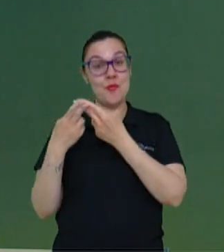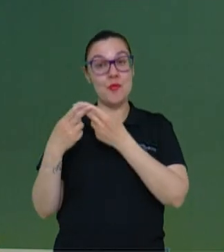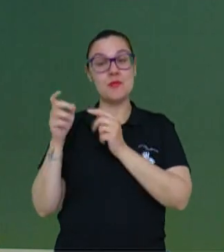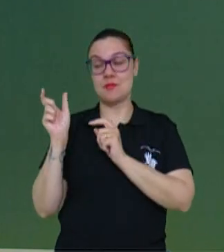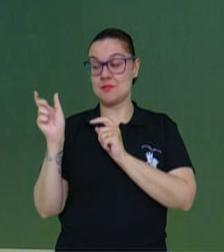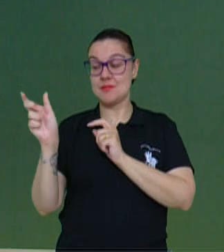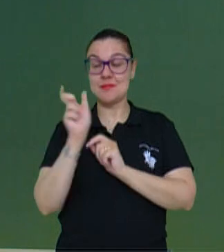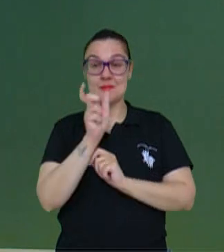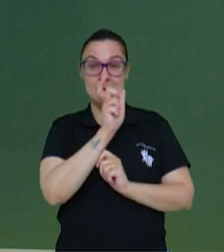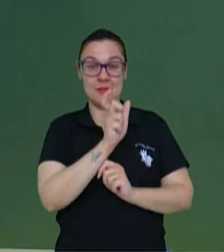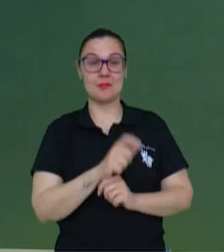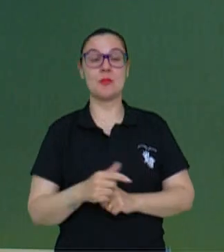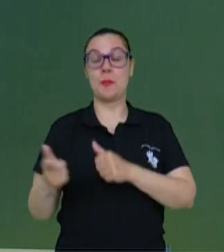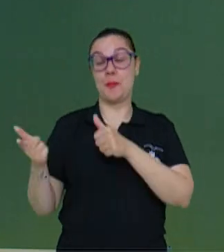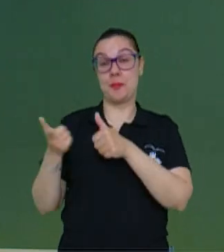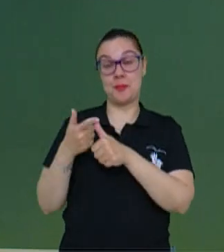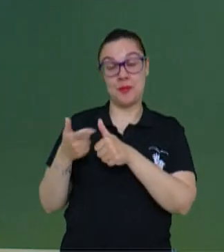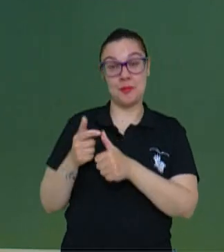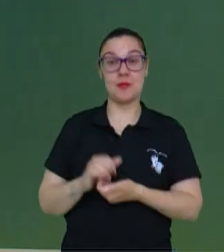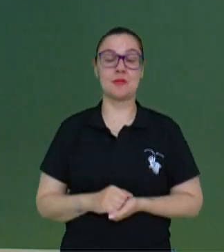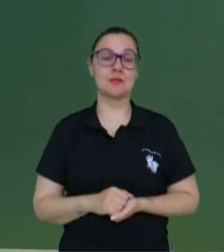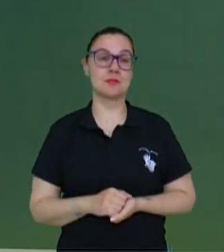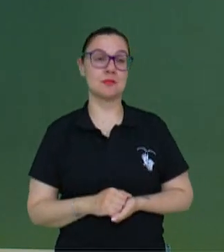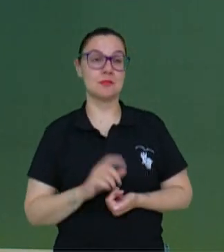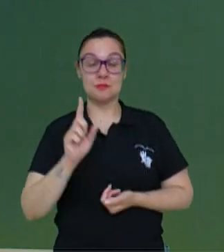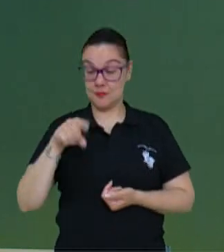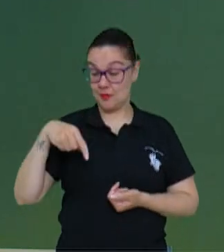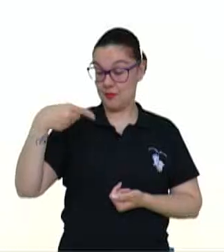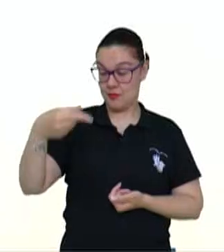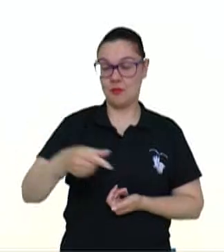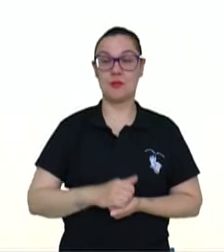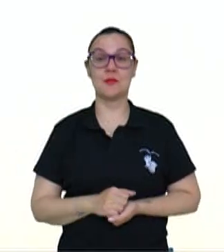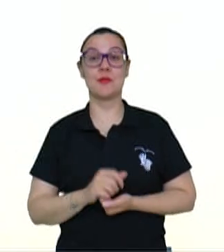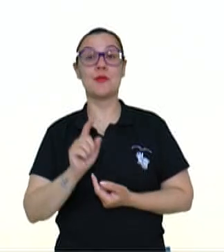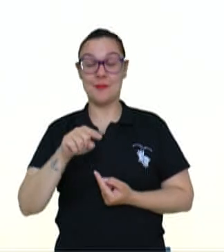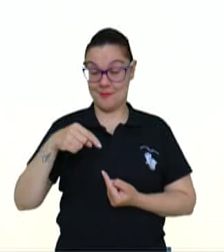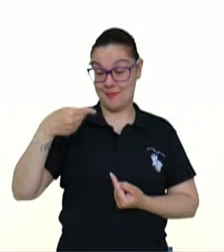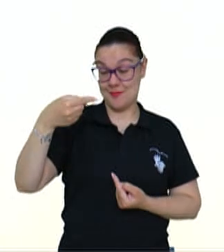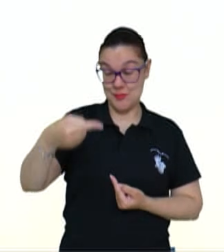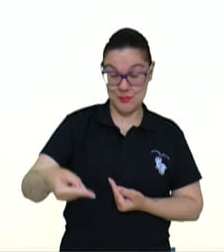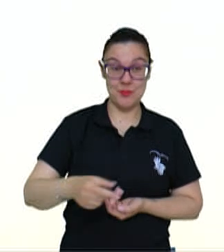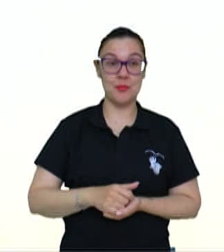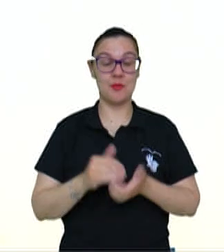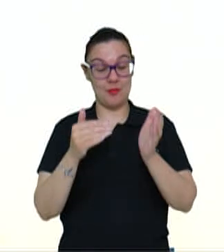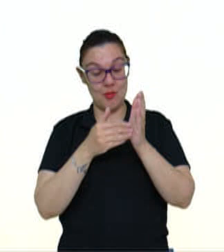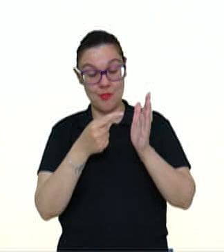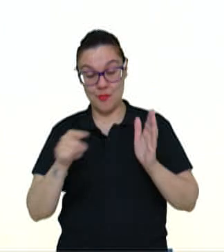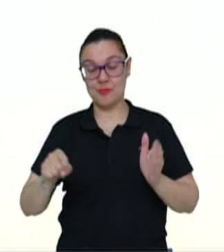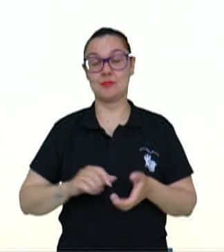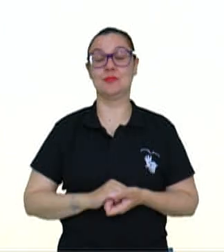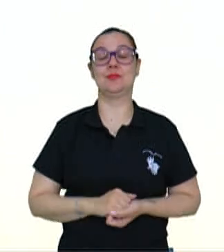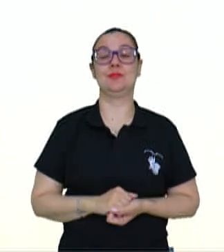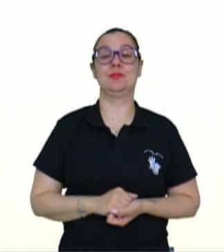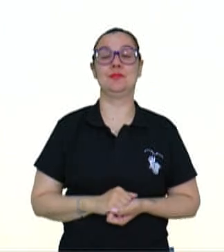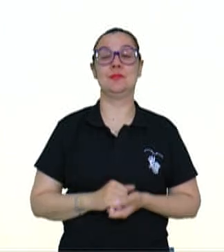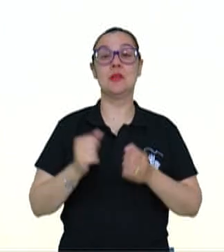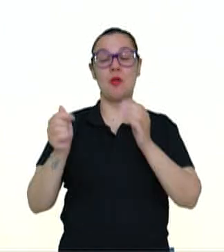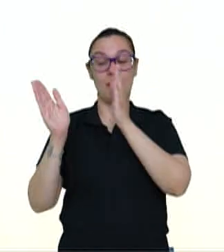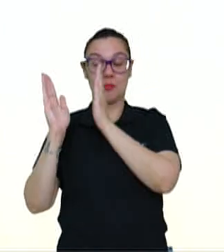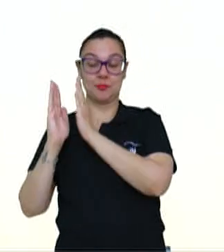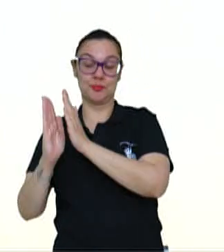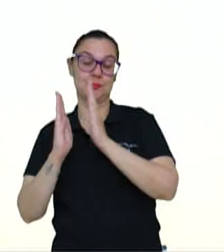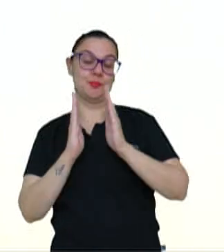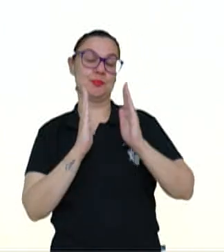essas palavrinhas. Primeiro, aí luego, después e por último, uma